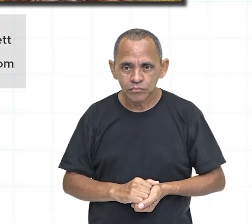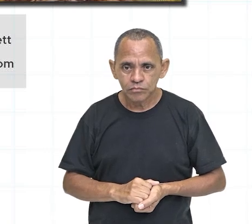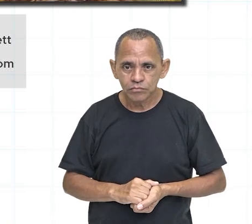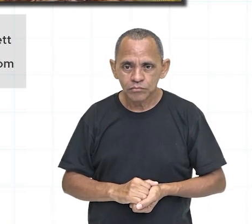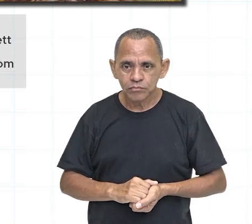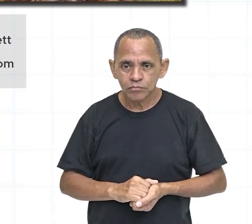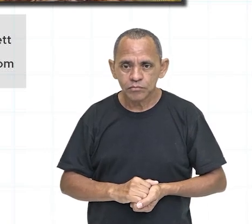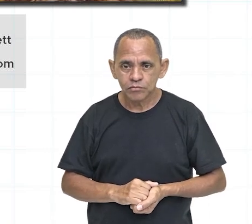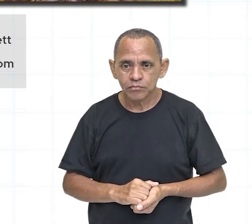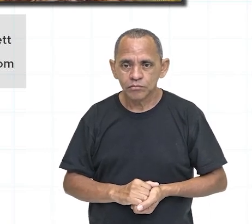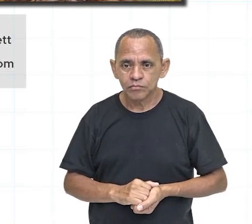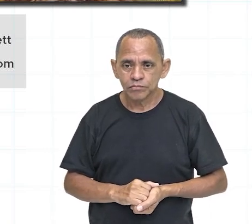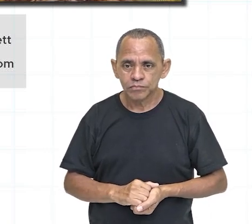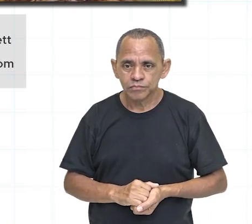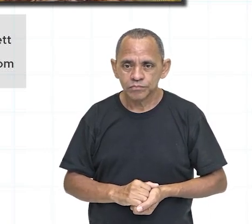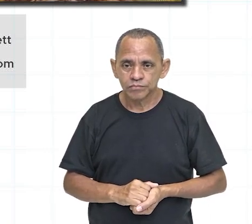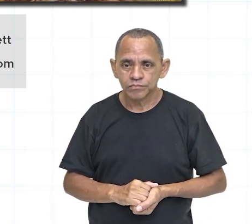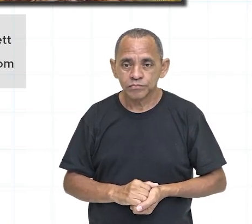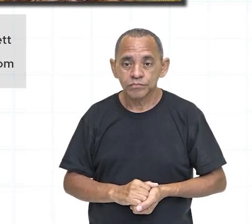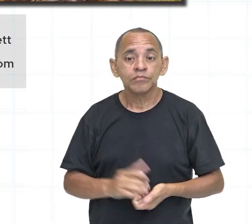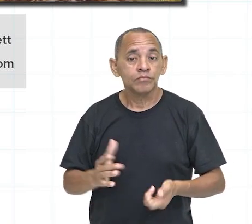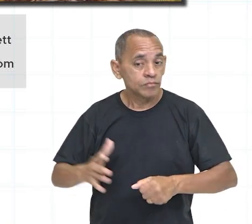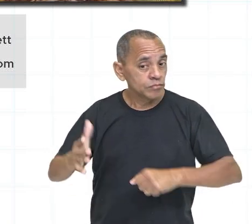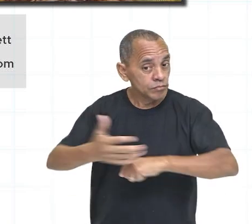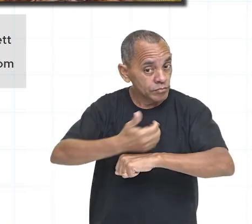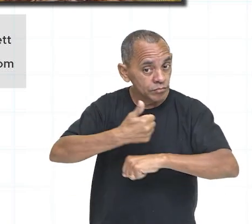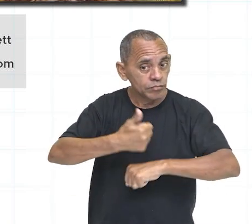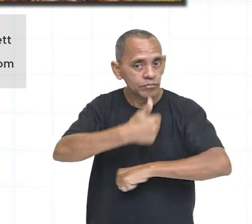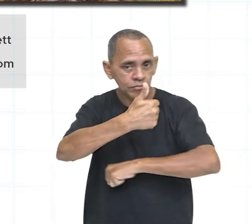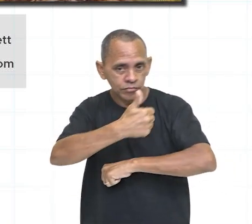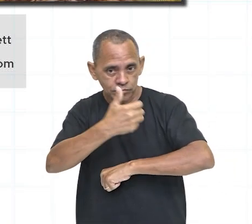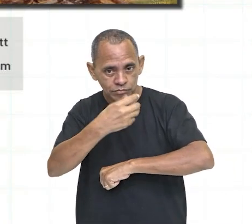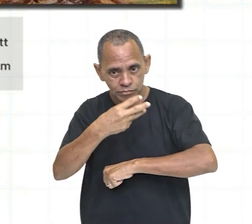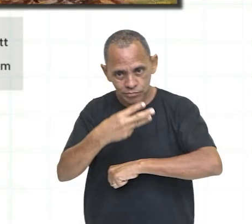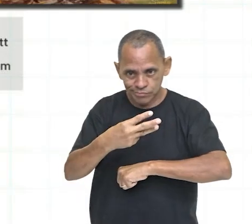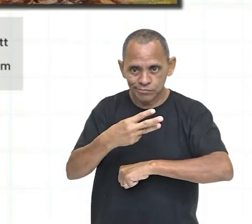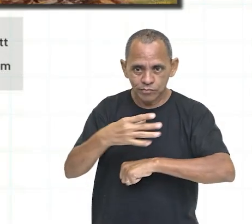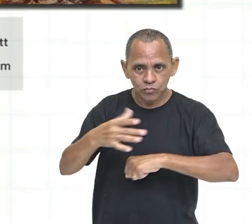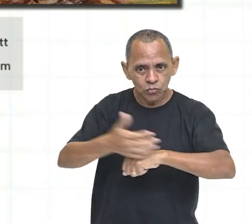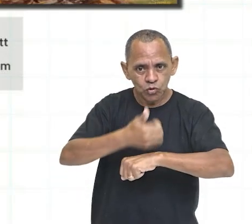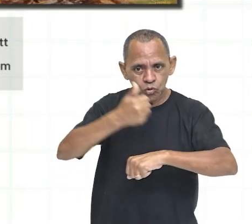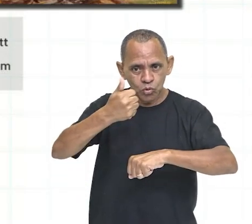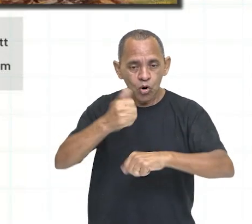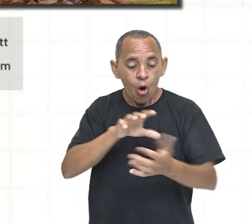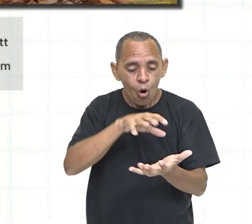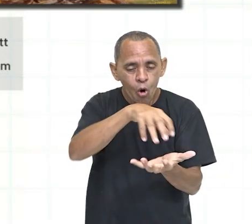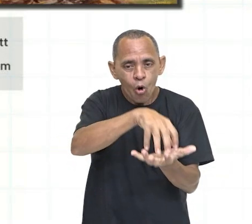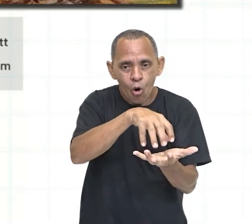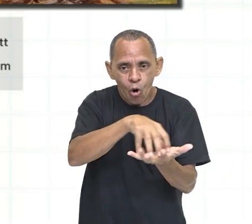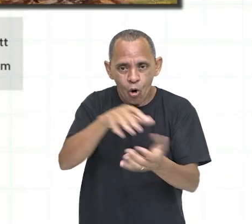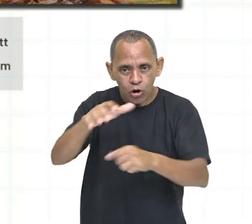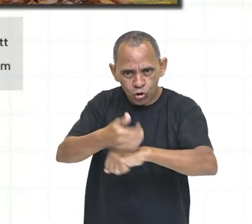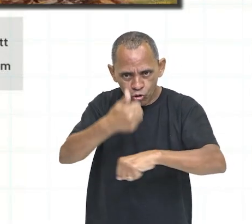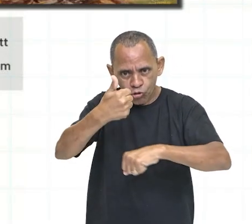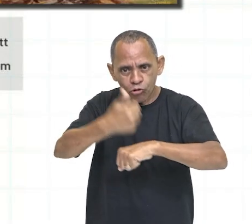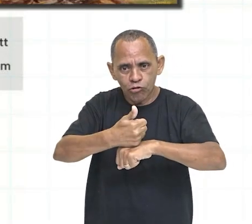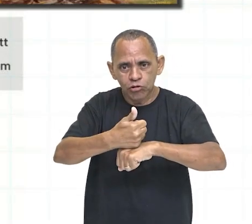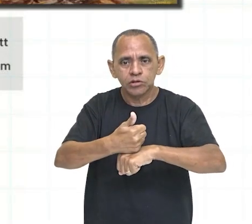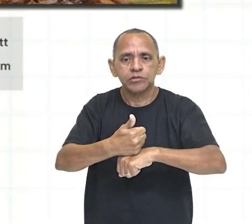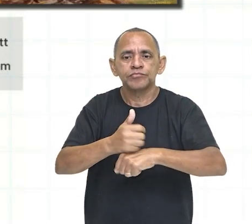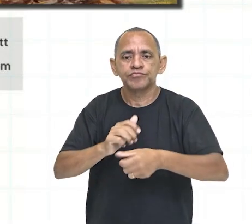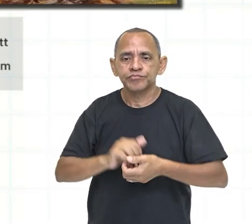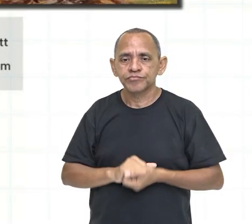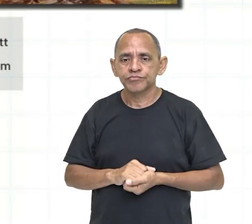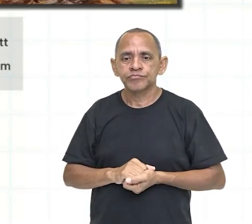1775. Então, as colônias, as 13 colônias, né, como você pode ver aí nos seus livros de história, nas aulas de